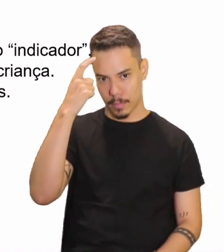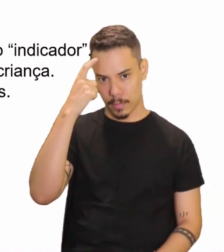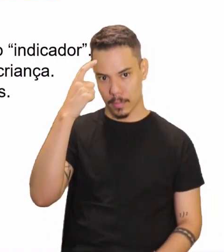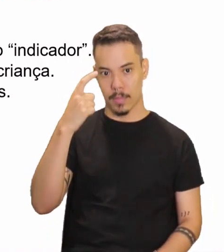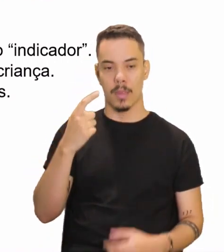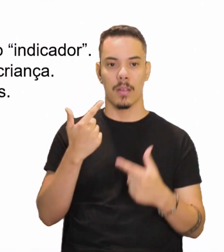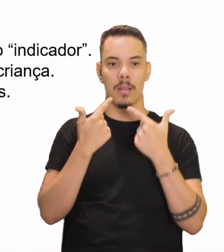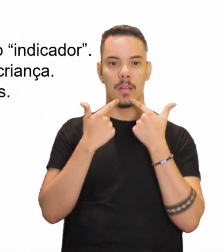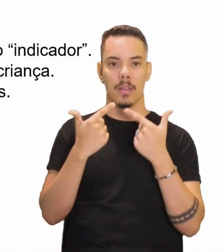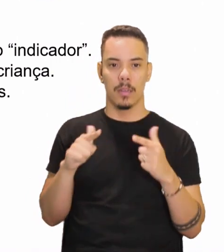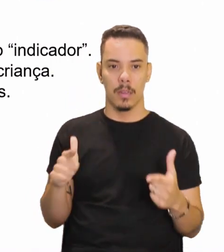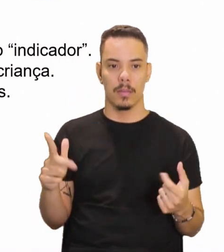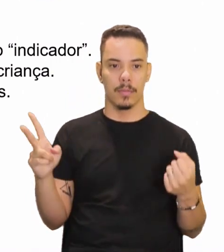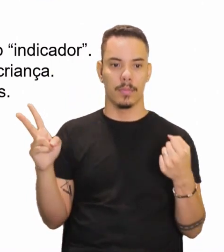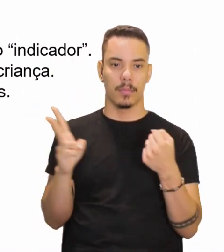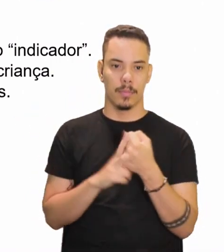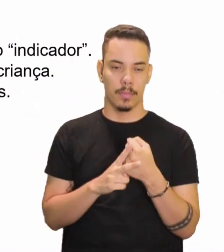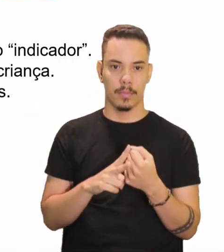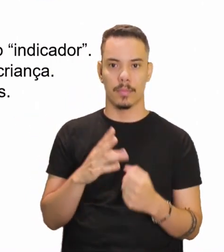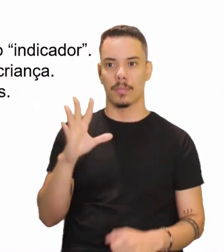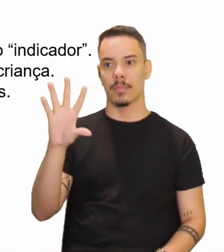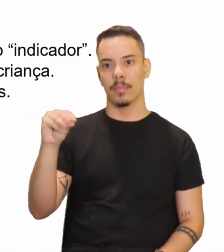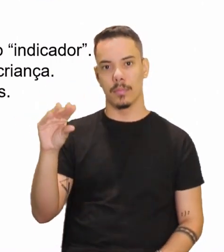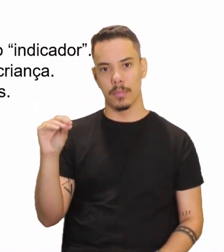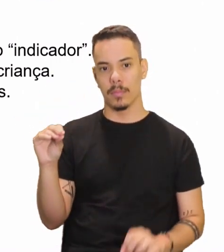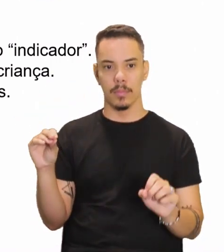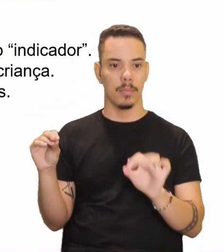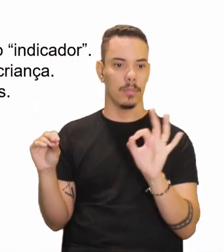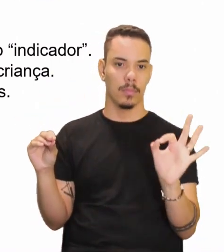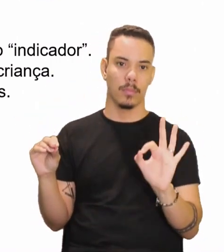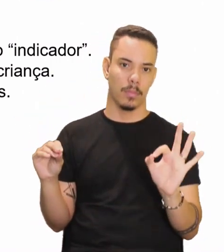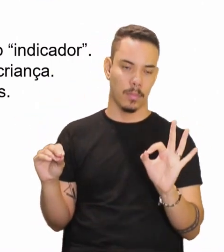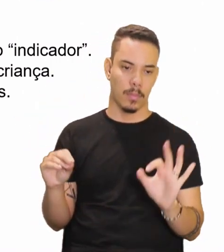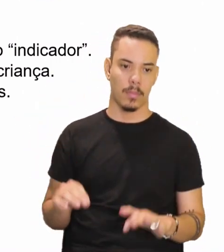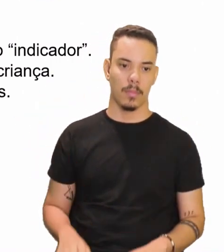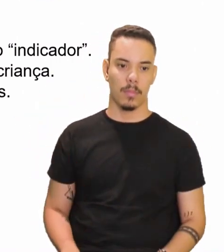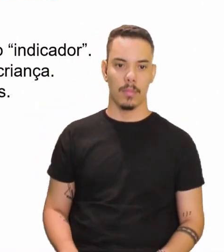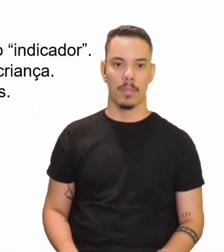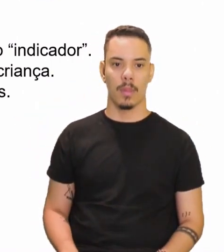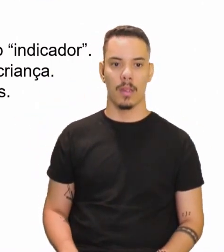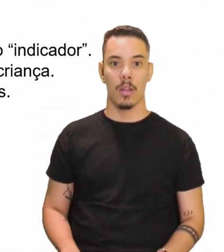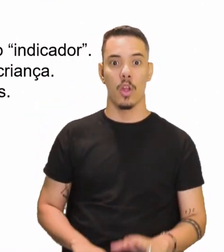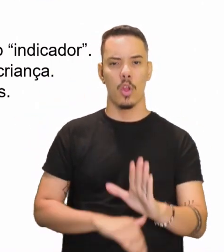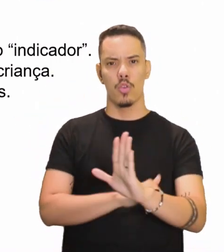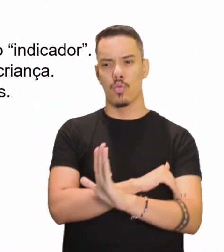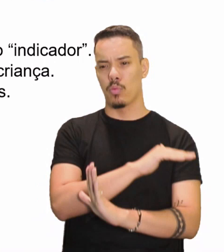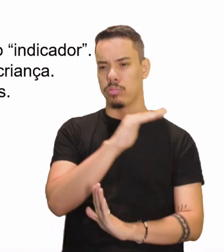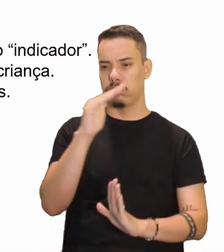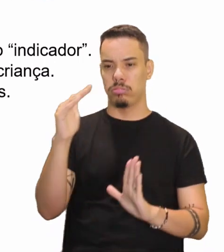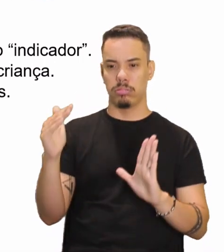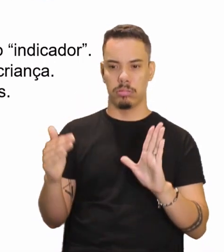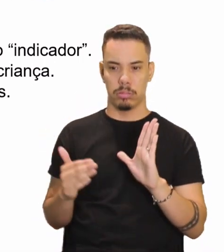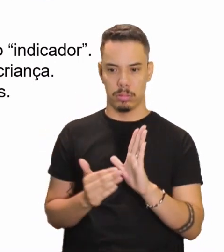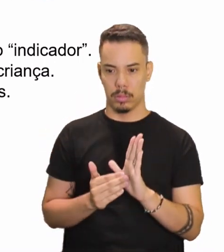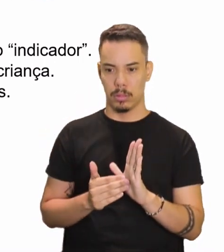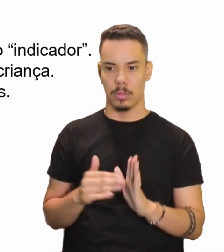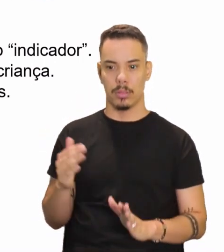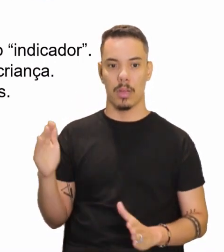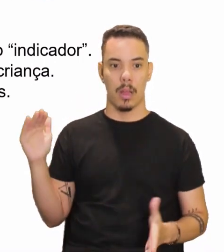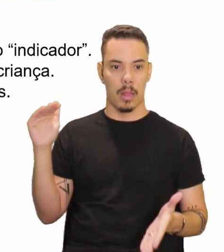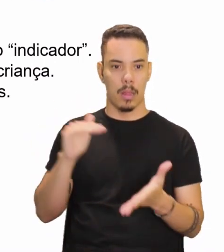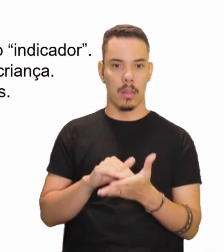questão da linguagem verbal e a linguagem não-verbal ou seja o todo e